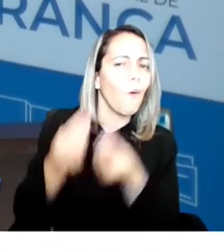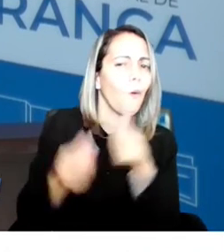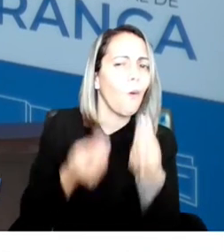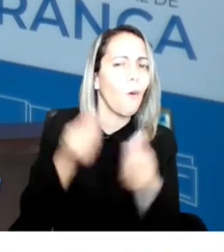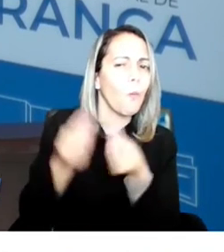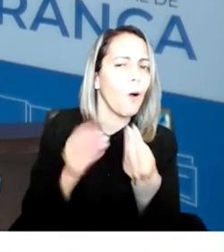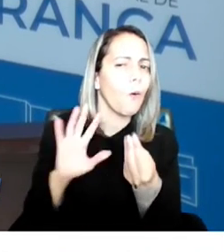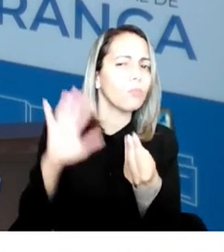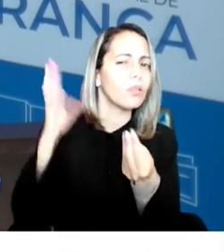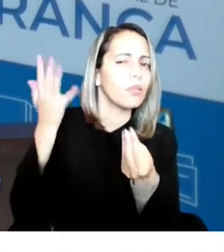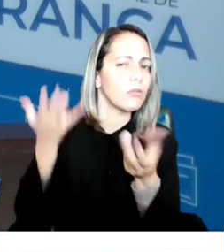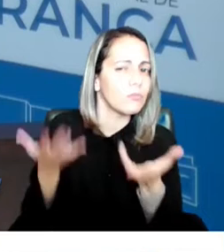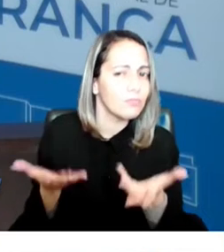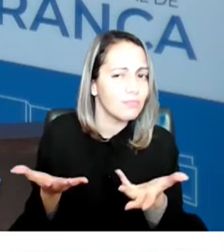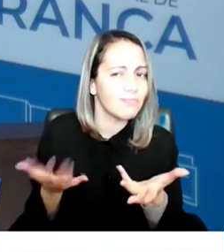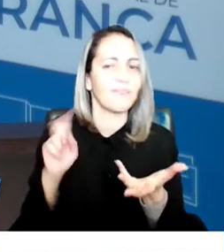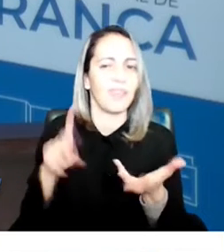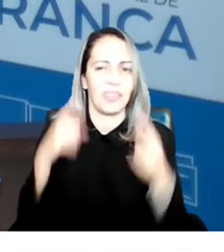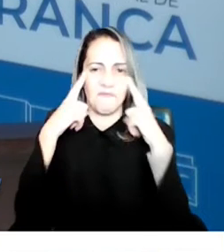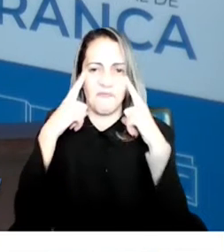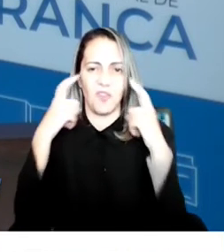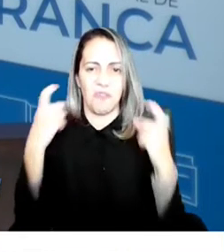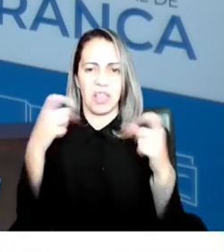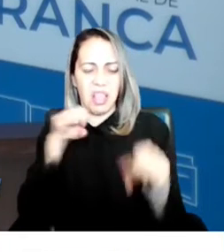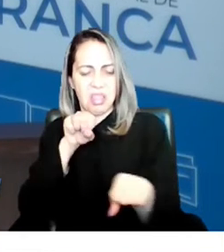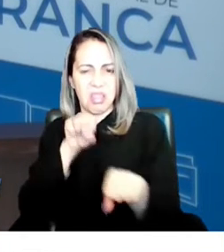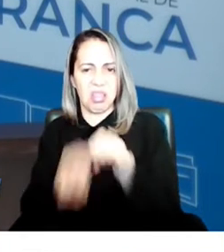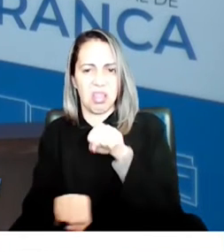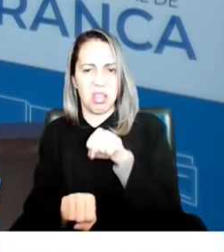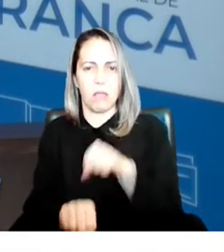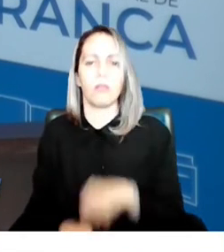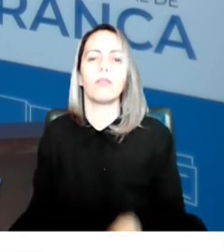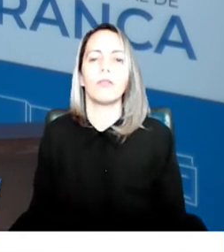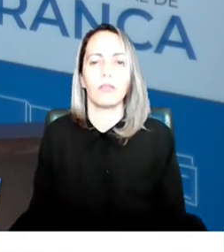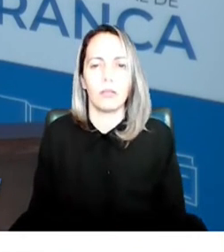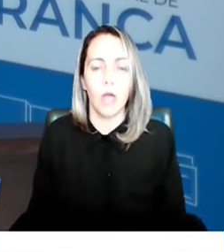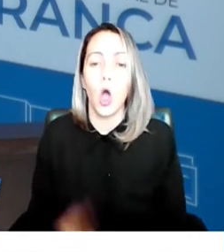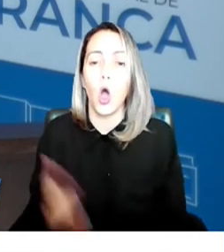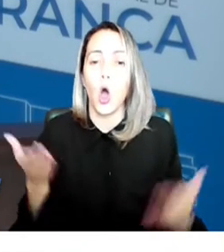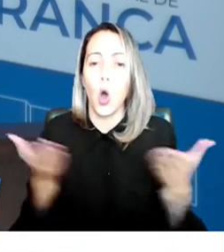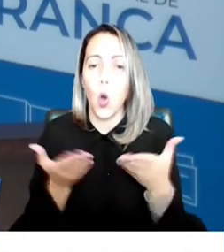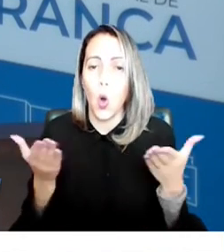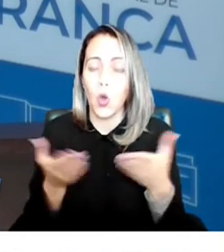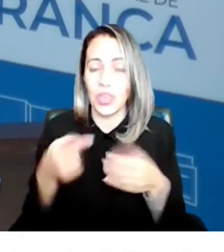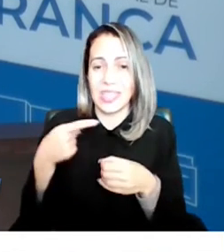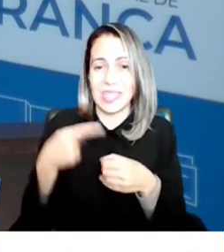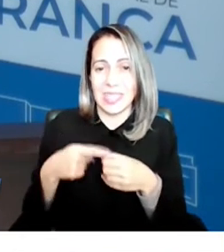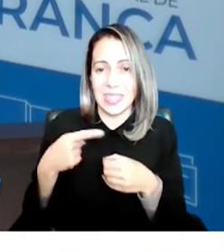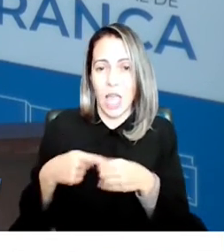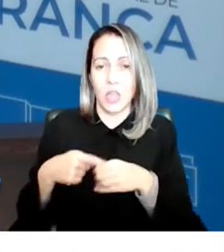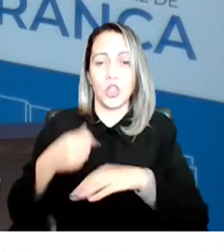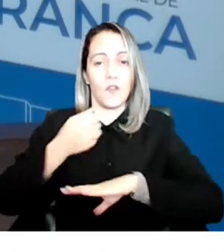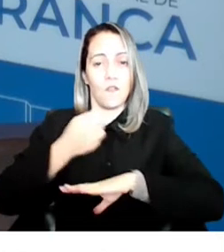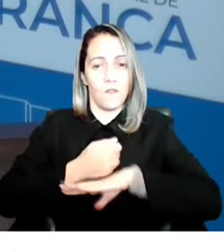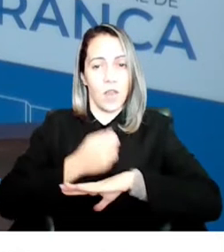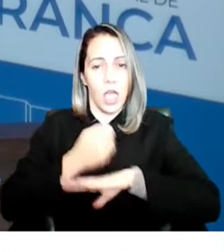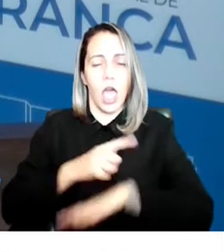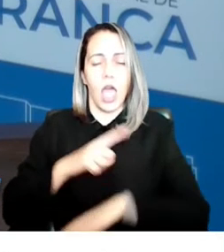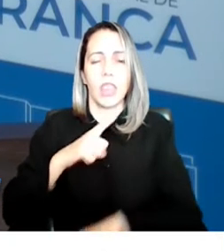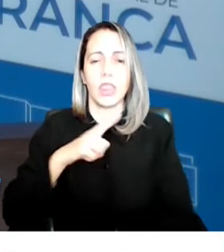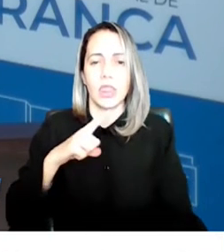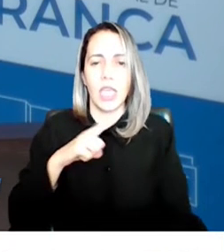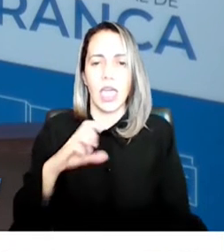violências. Hoje, na cidade de Franca, nós temos o Escutativa, que é um canal